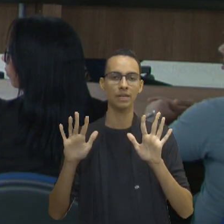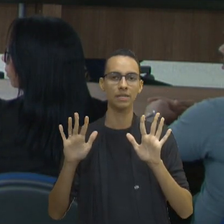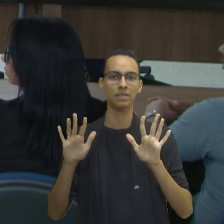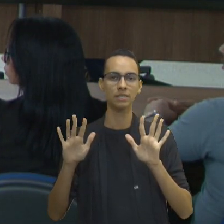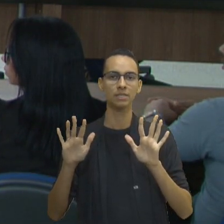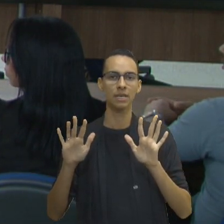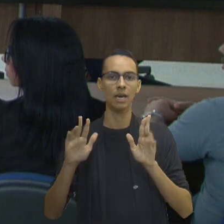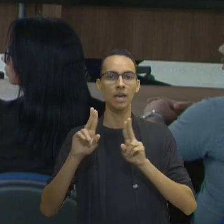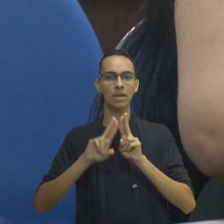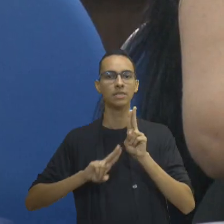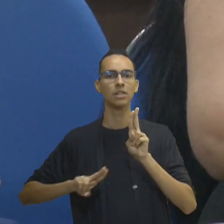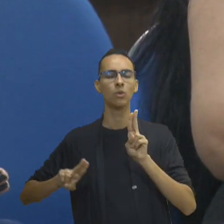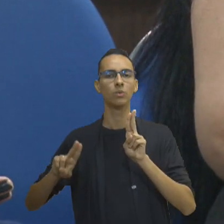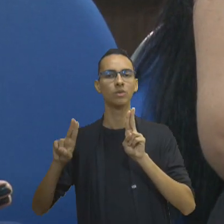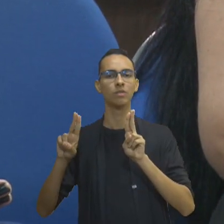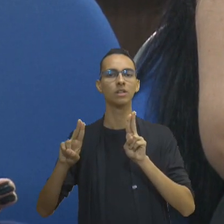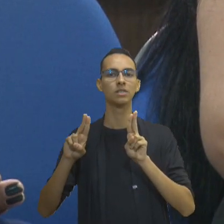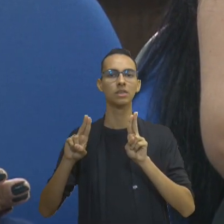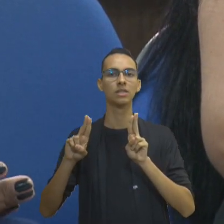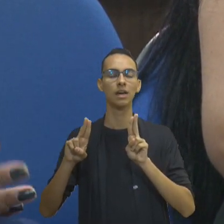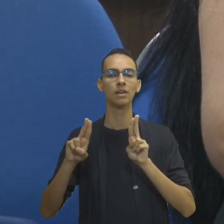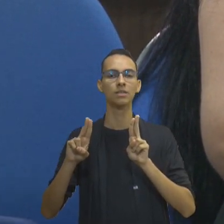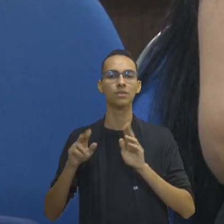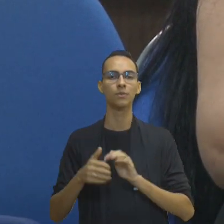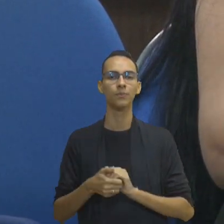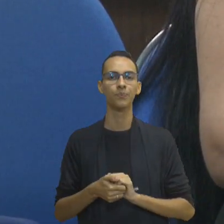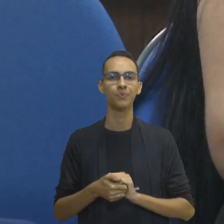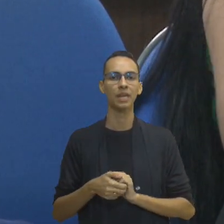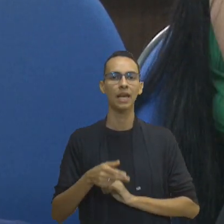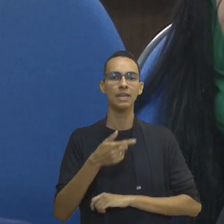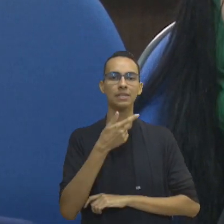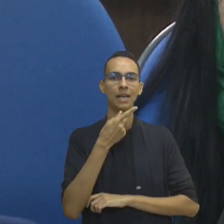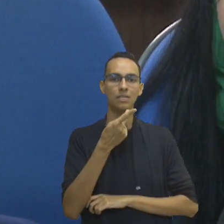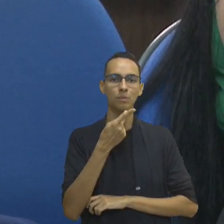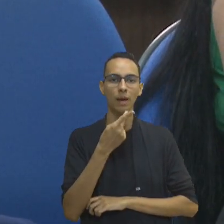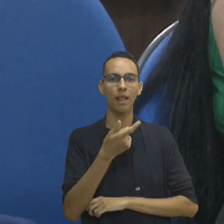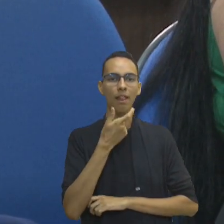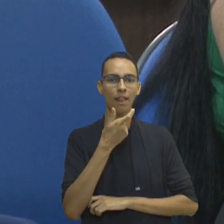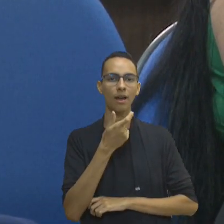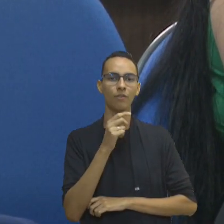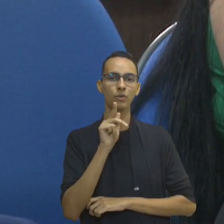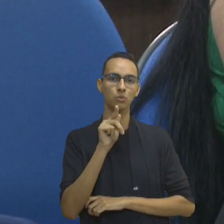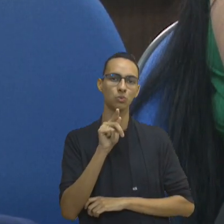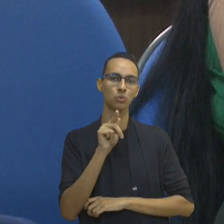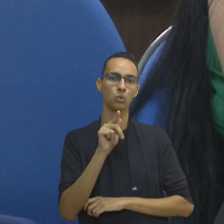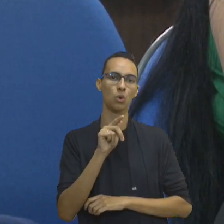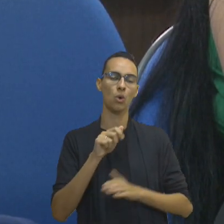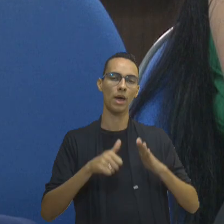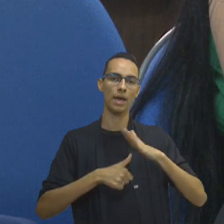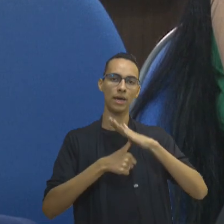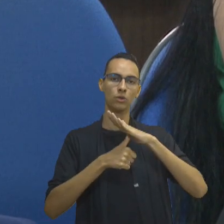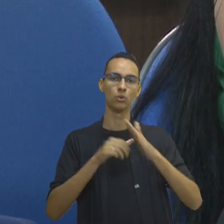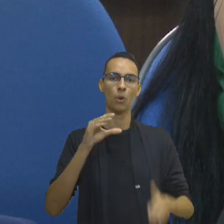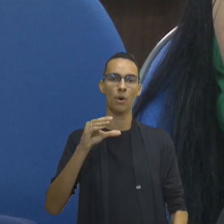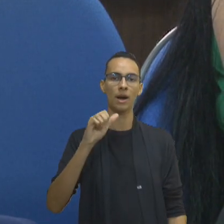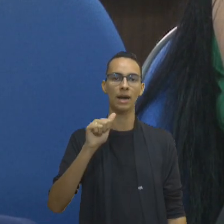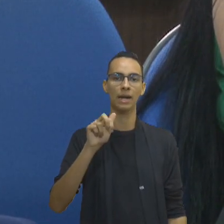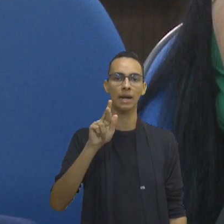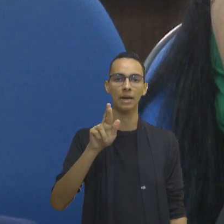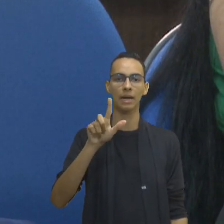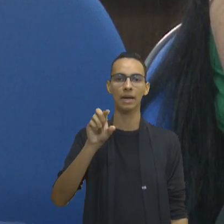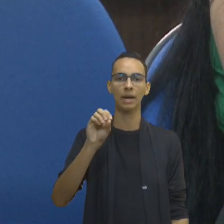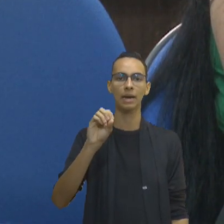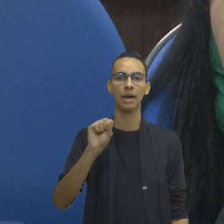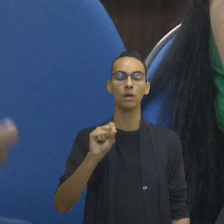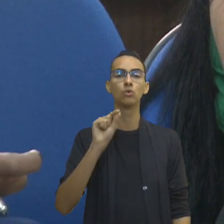a universidade medindo tudo isso. Nas palavras do senhor, professor Casemiro, o que